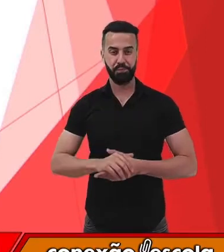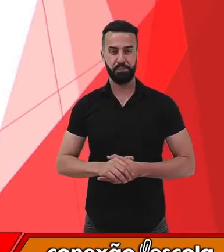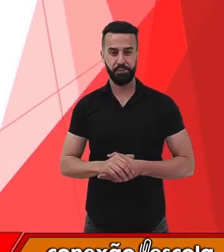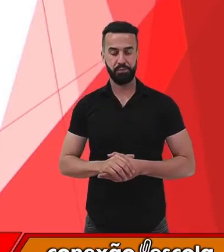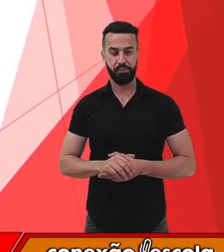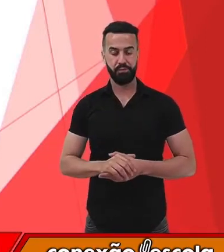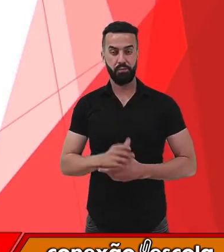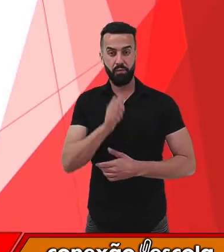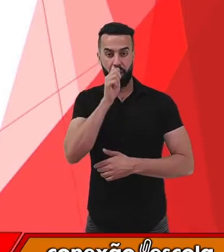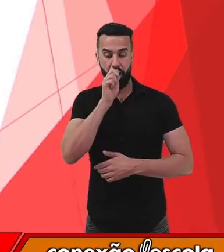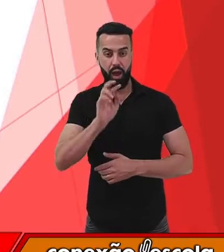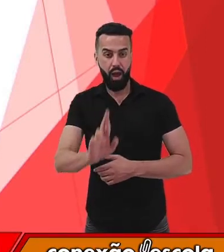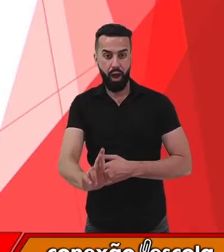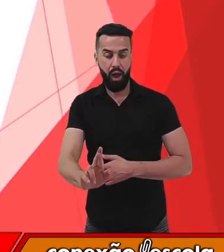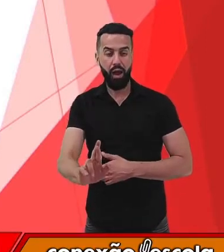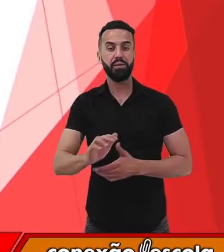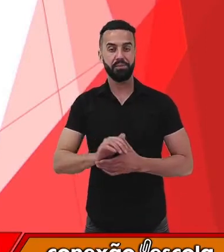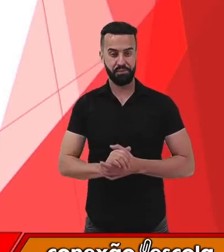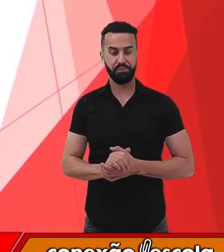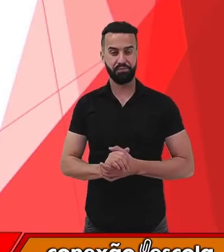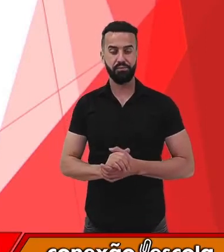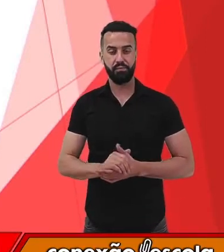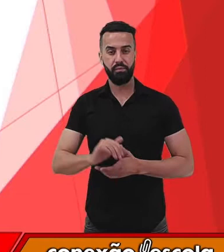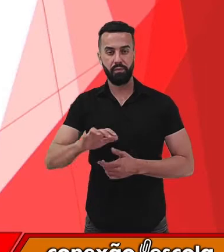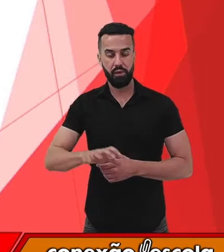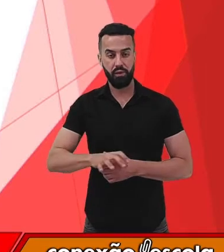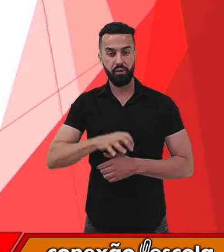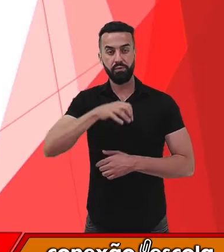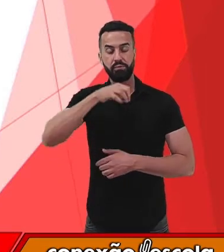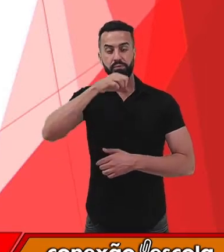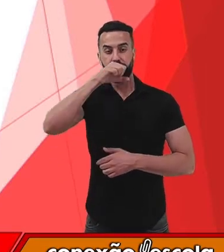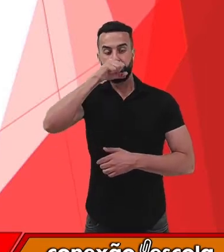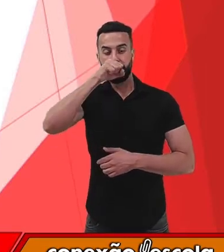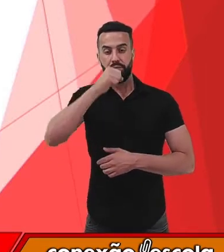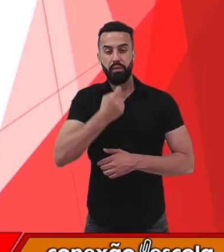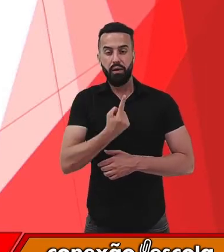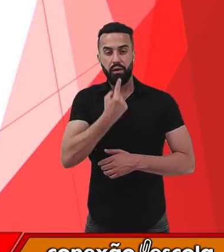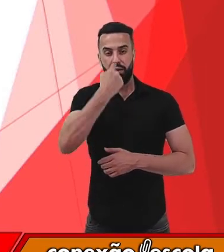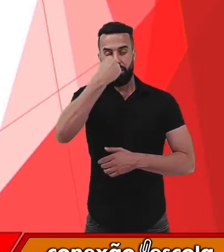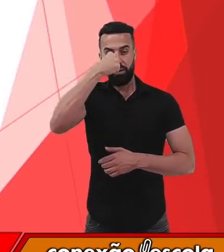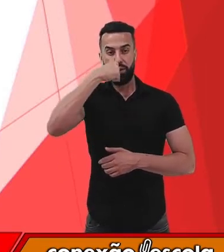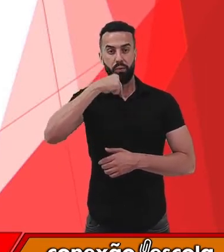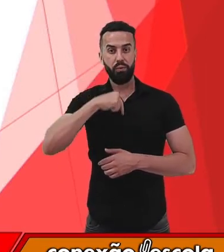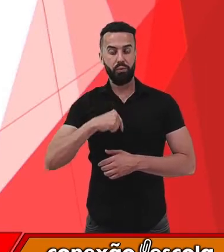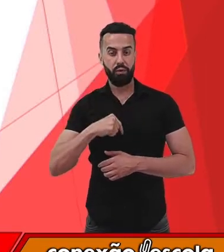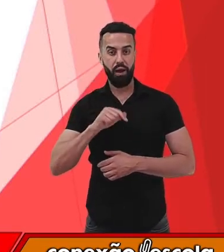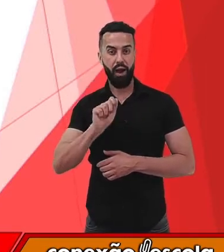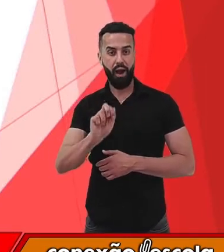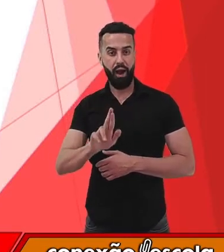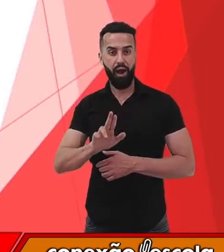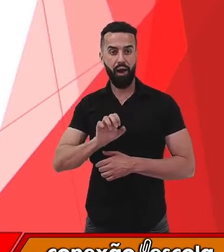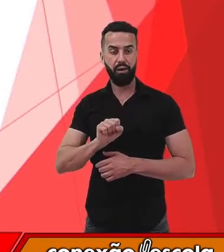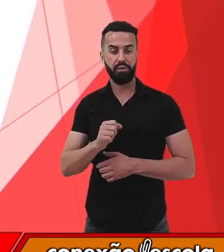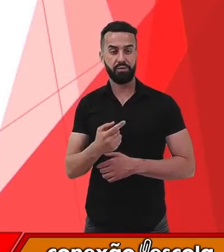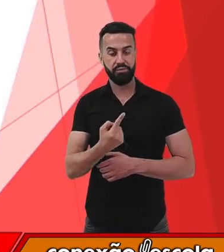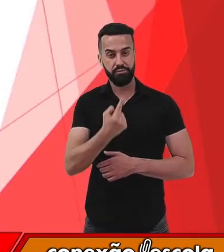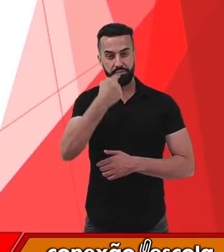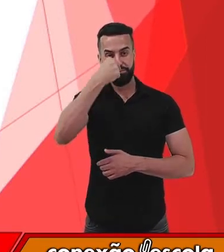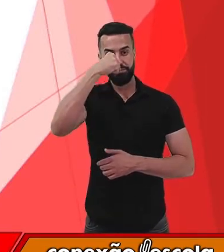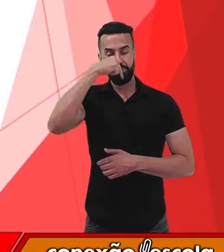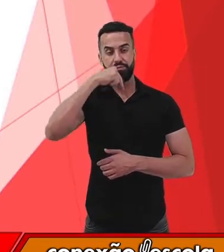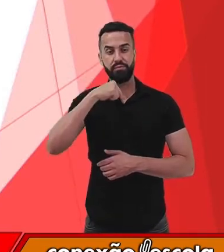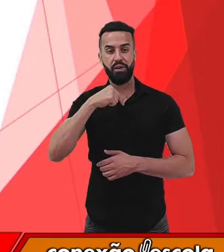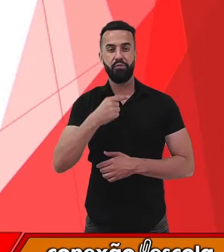O ar inspirado, depois de passar pela cavidade nasal, ele é conduzido até a